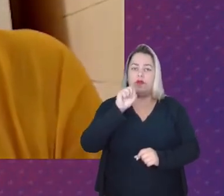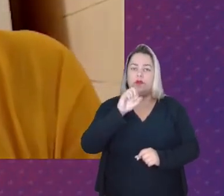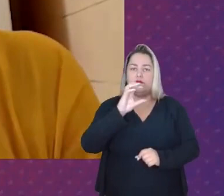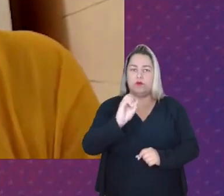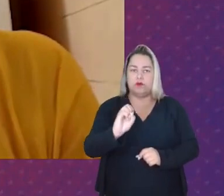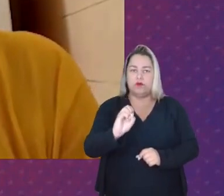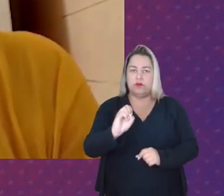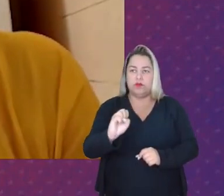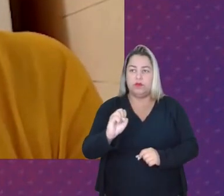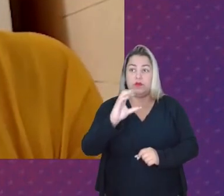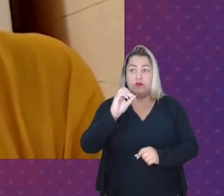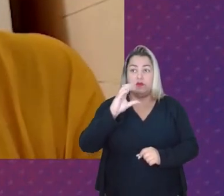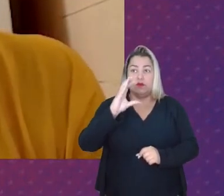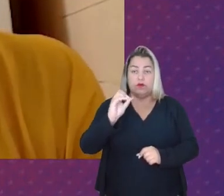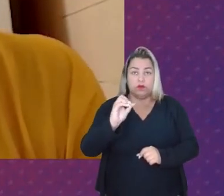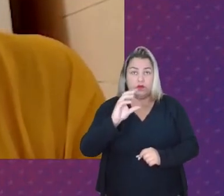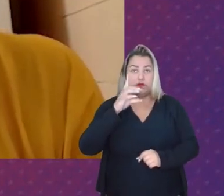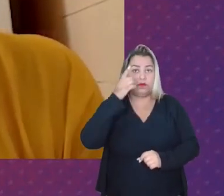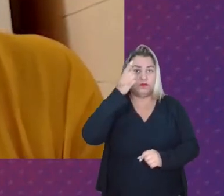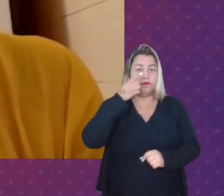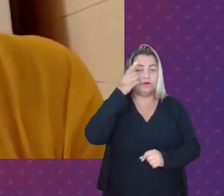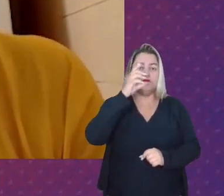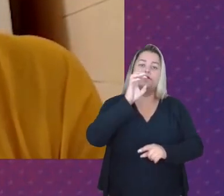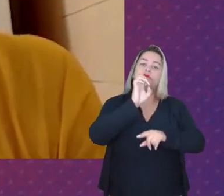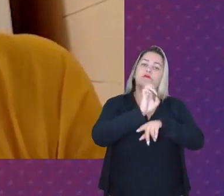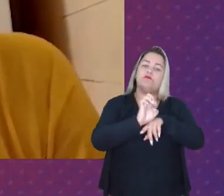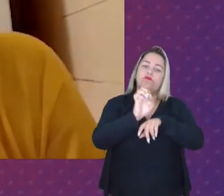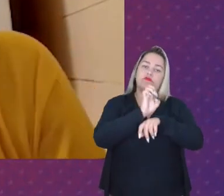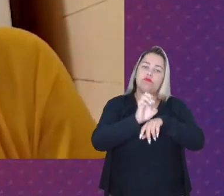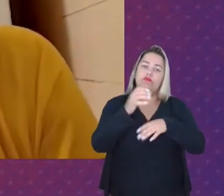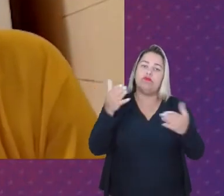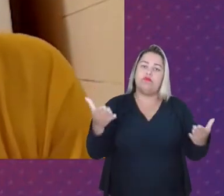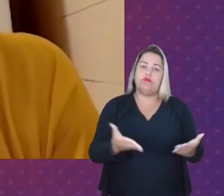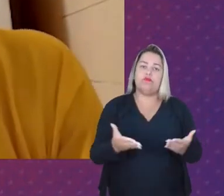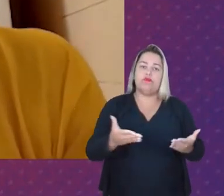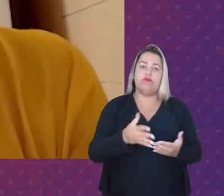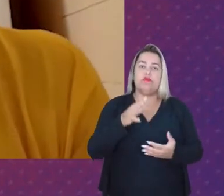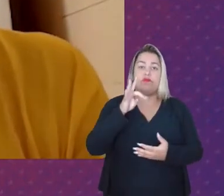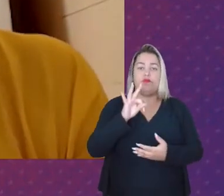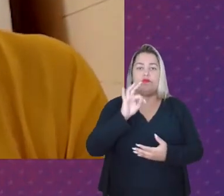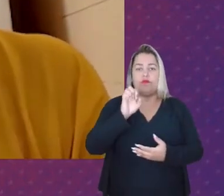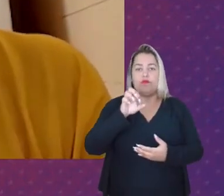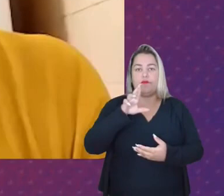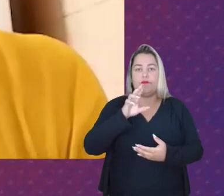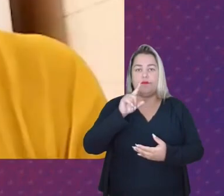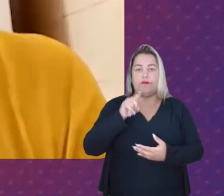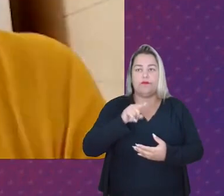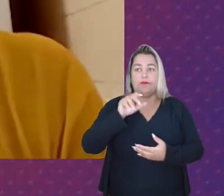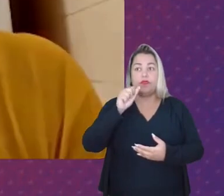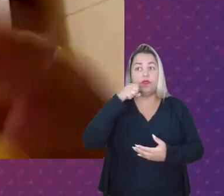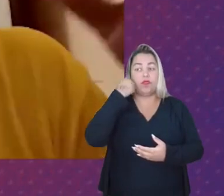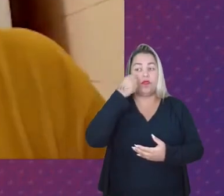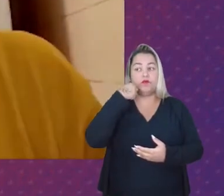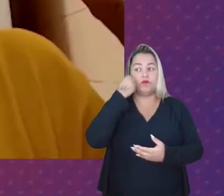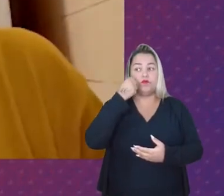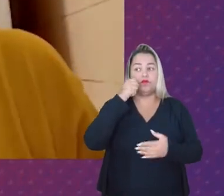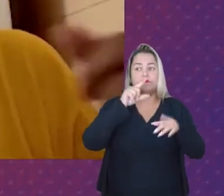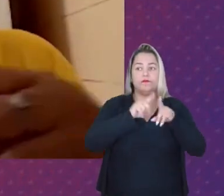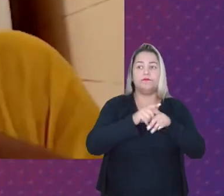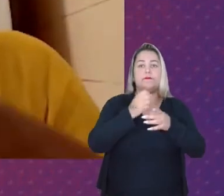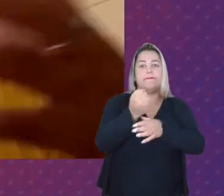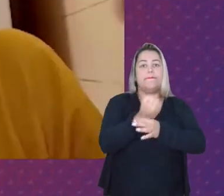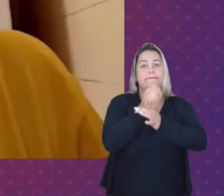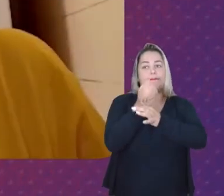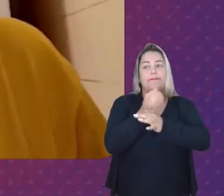Corpo, da deputada estadual, hoje senadora, Tereza Leitão, e conseguimos